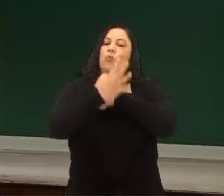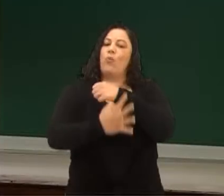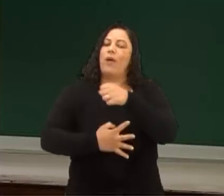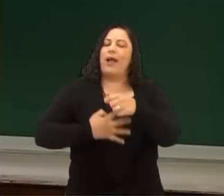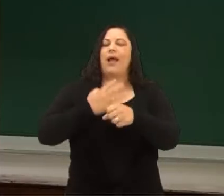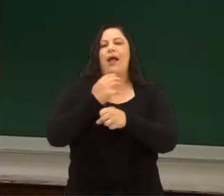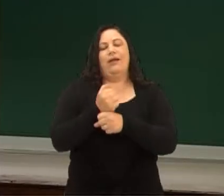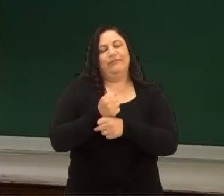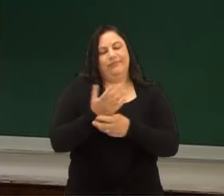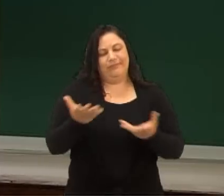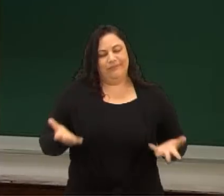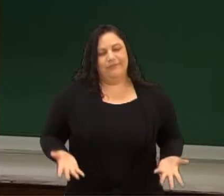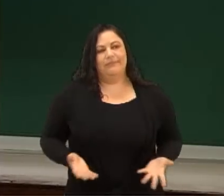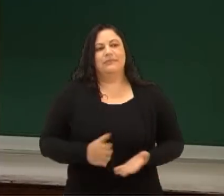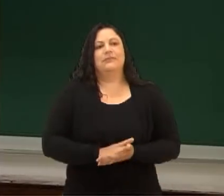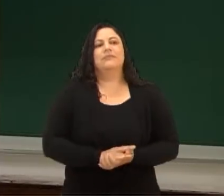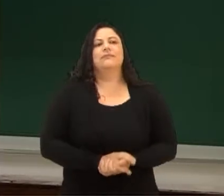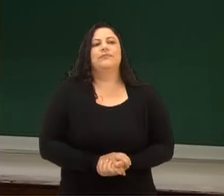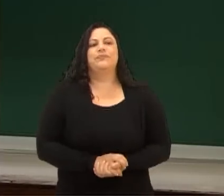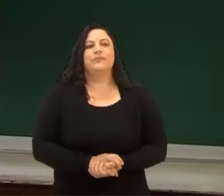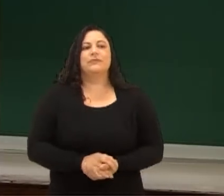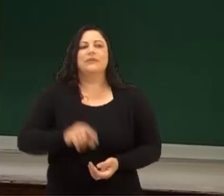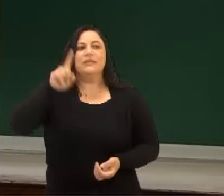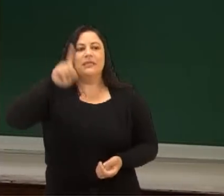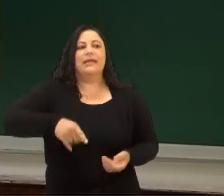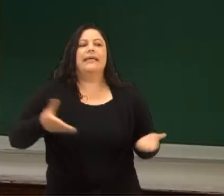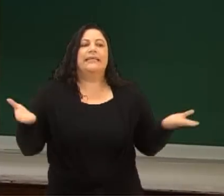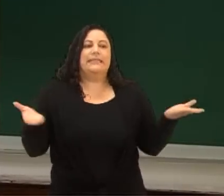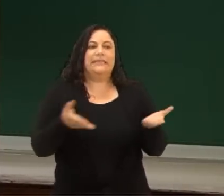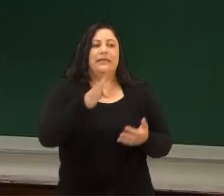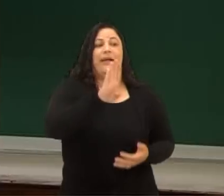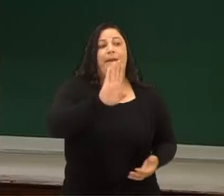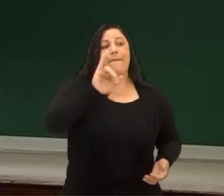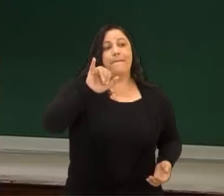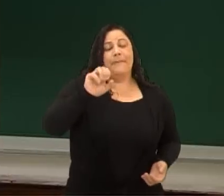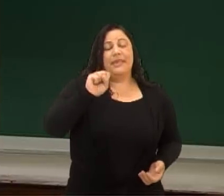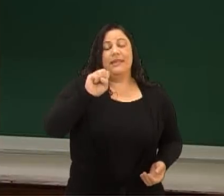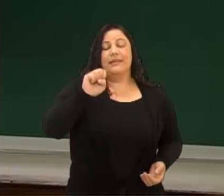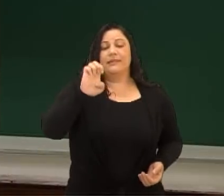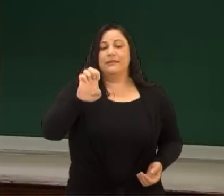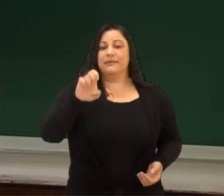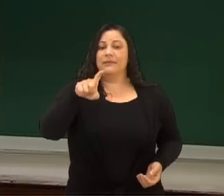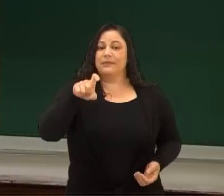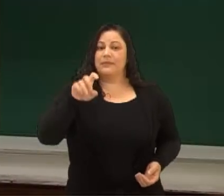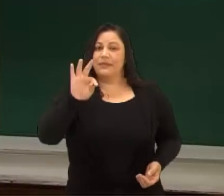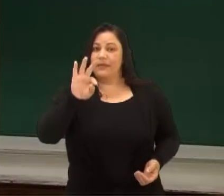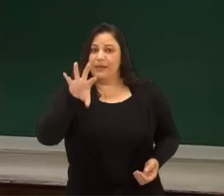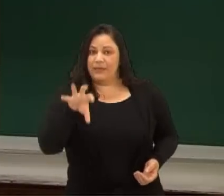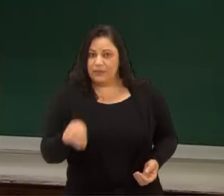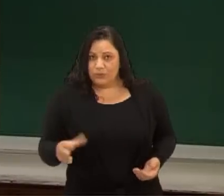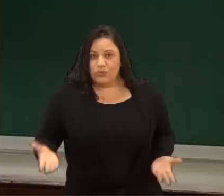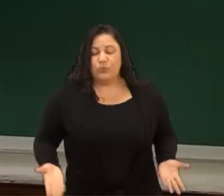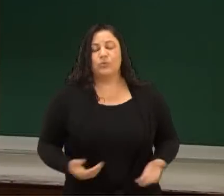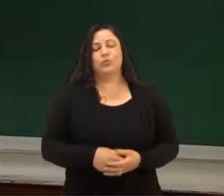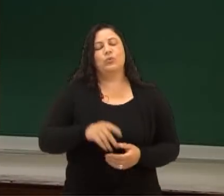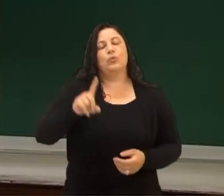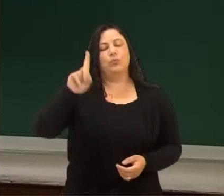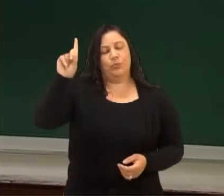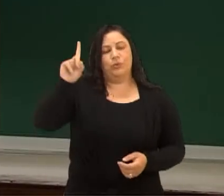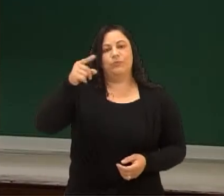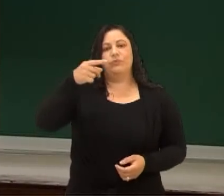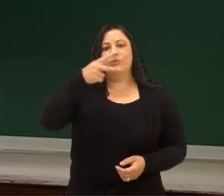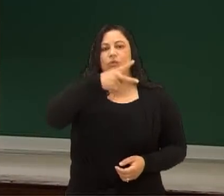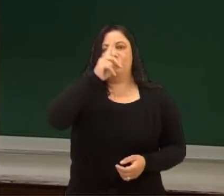ano bissexto. Esse ano, 2020, é um ano bissexto. Foi, dia 29 de fevereiro, um